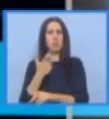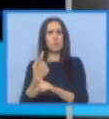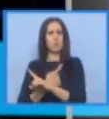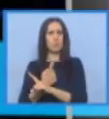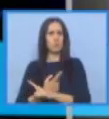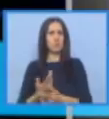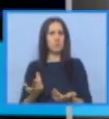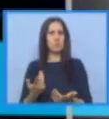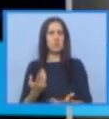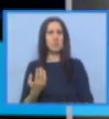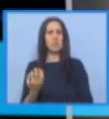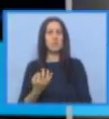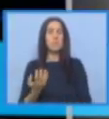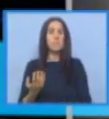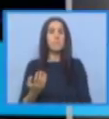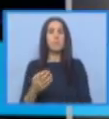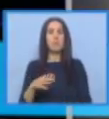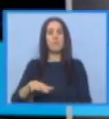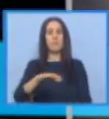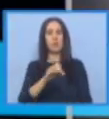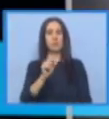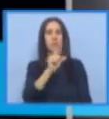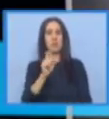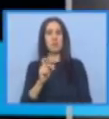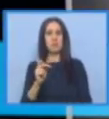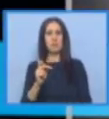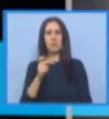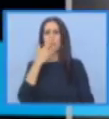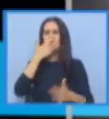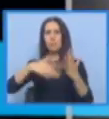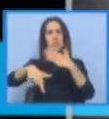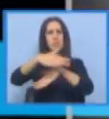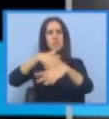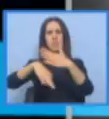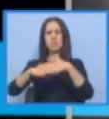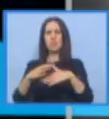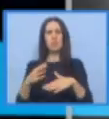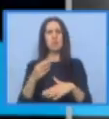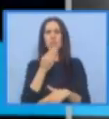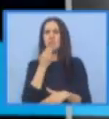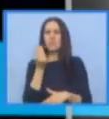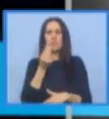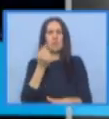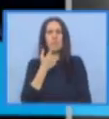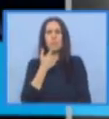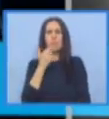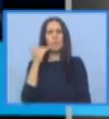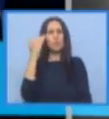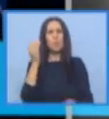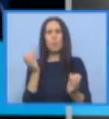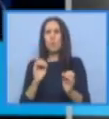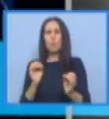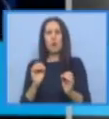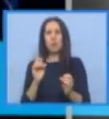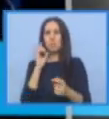fundo, temos na faixa de Gaza uma população completamente super jovem, sem futuro, e que